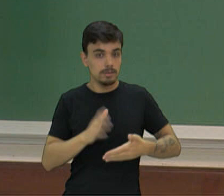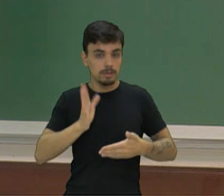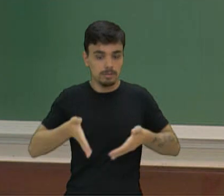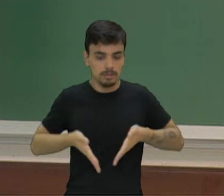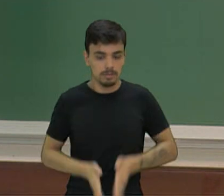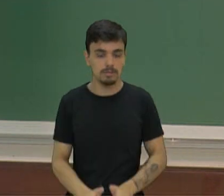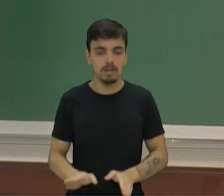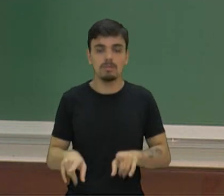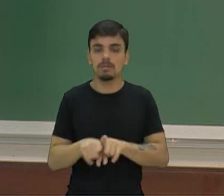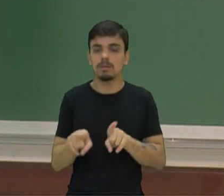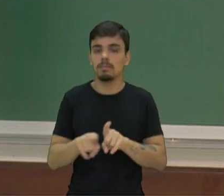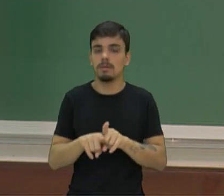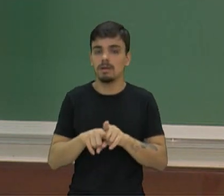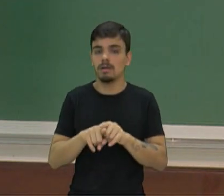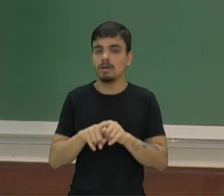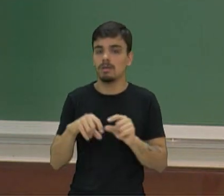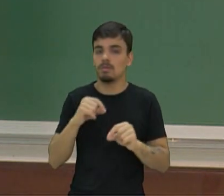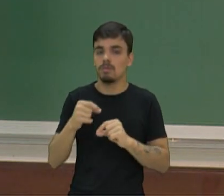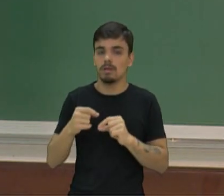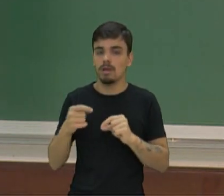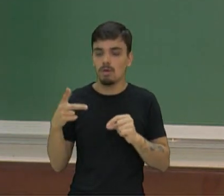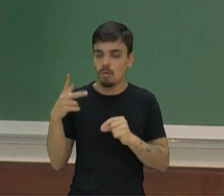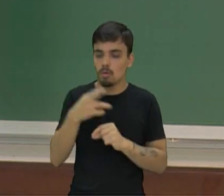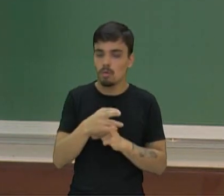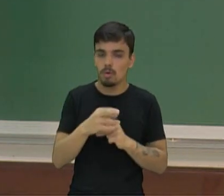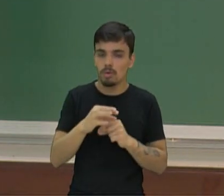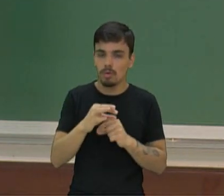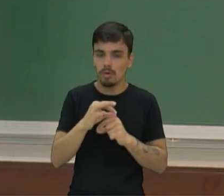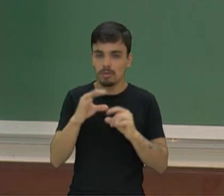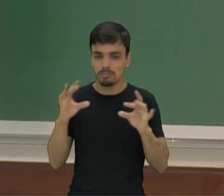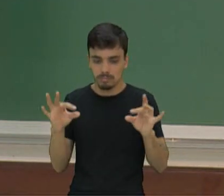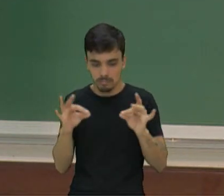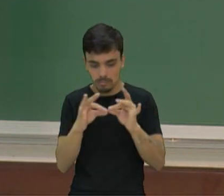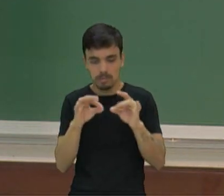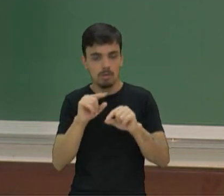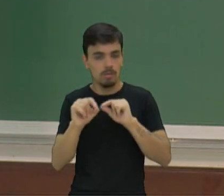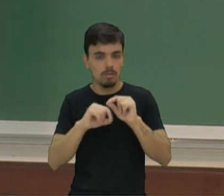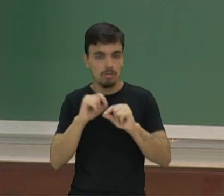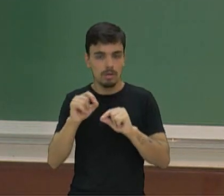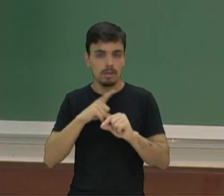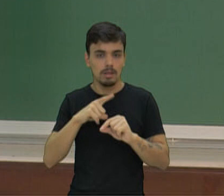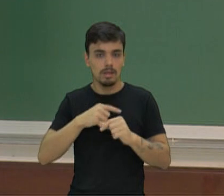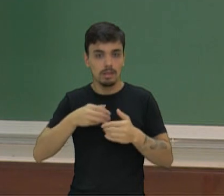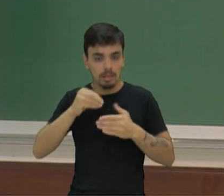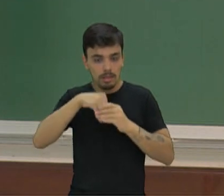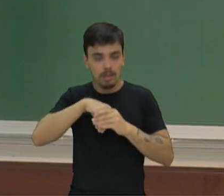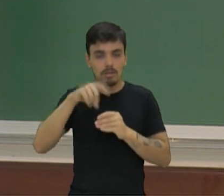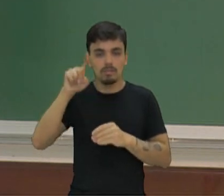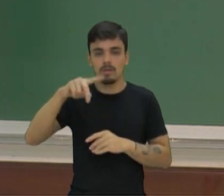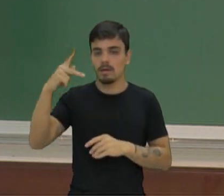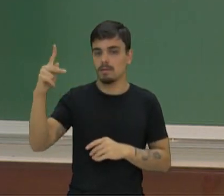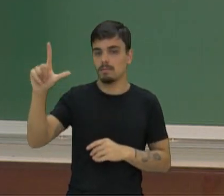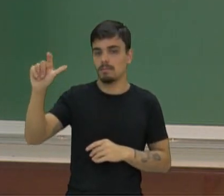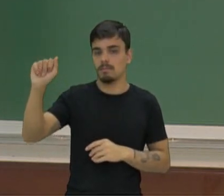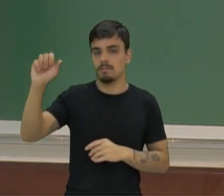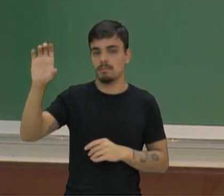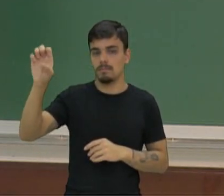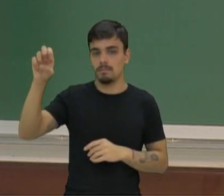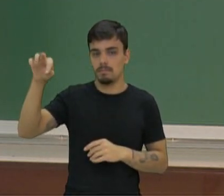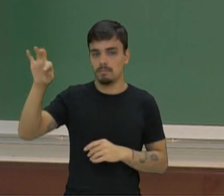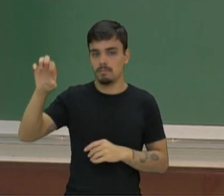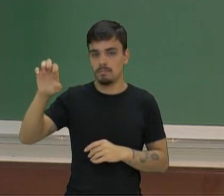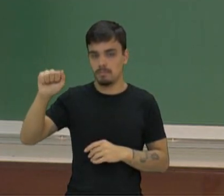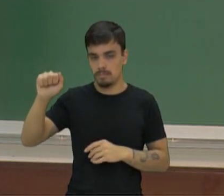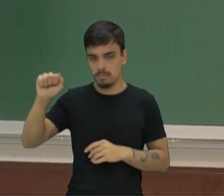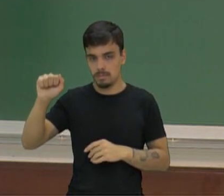tá? Cortou-se o cordão umbilical, mas uma outra parte ficou lá dentro, que é a placenta. E essa placenta precisa ser expulsa do corpo